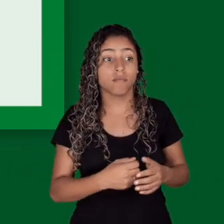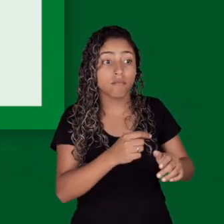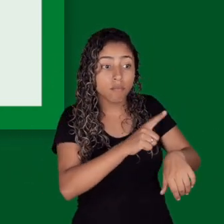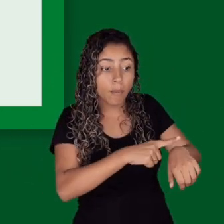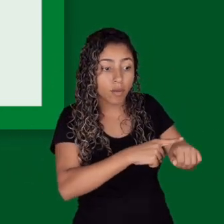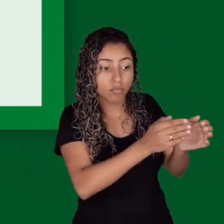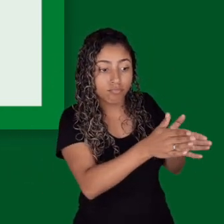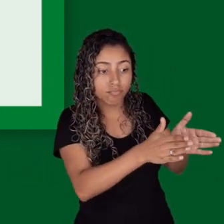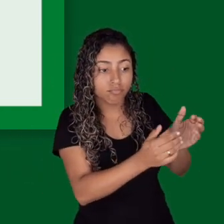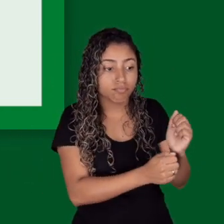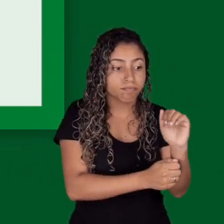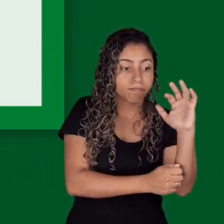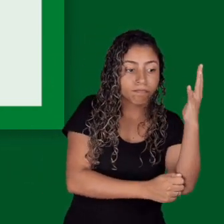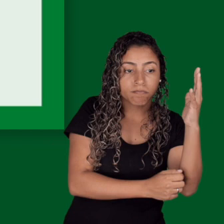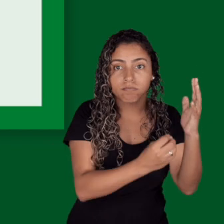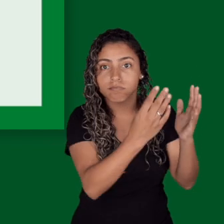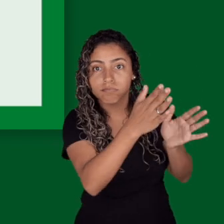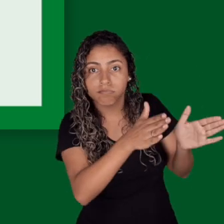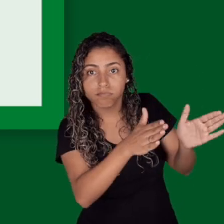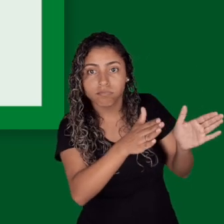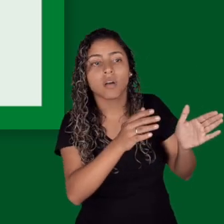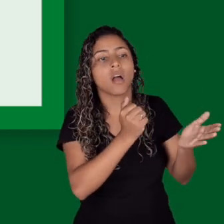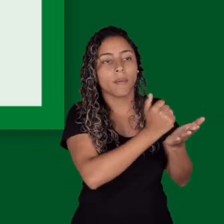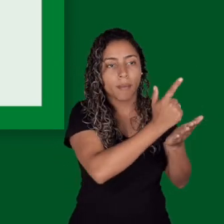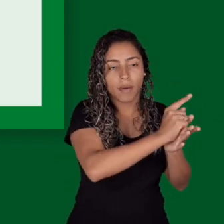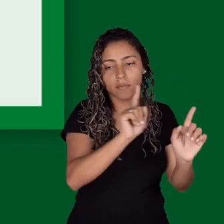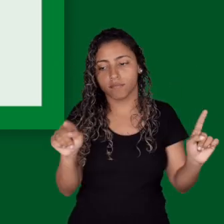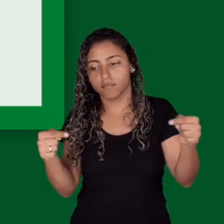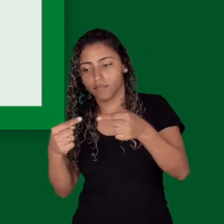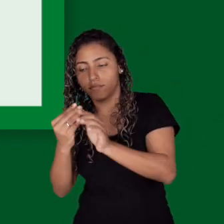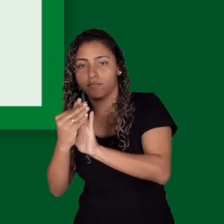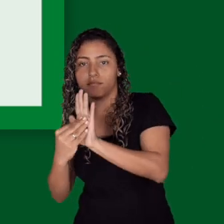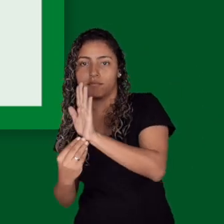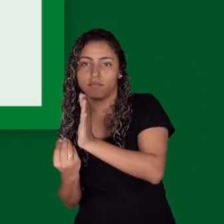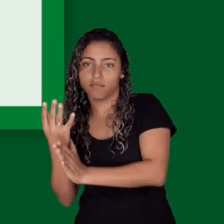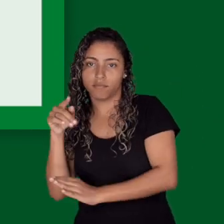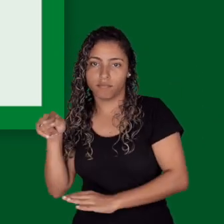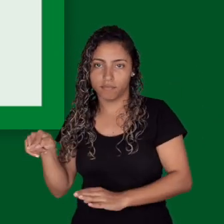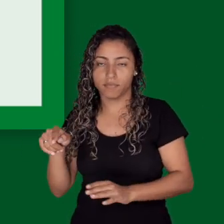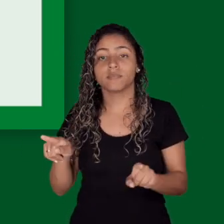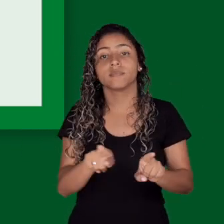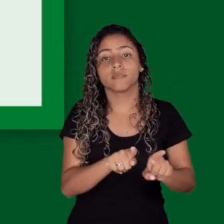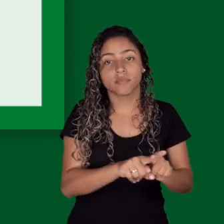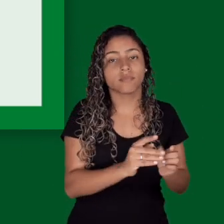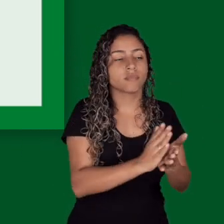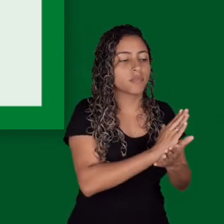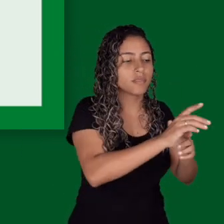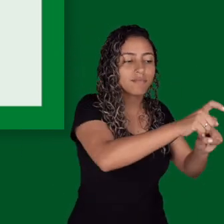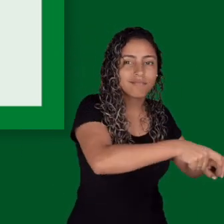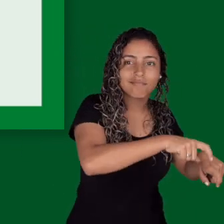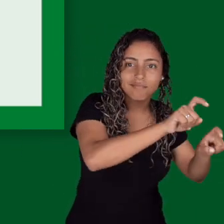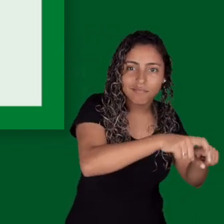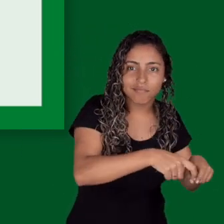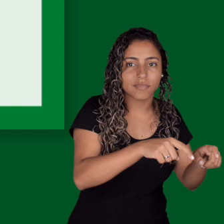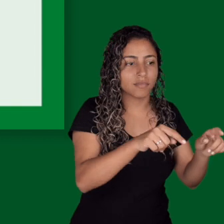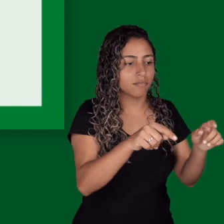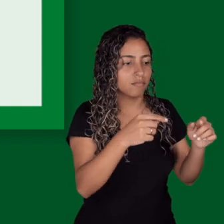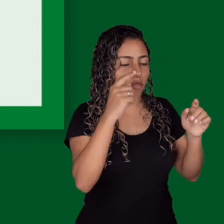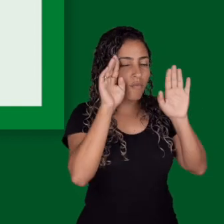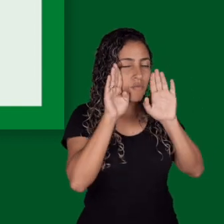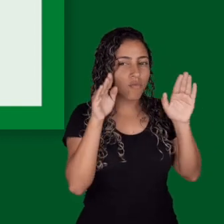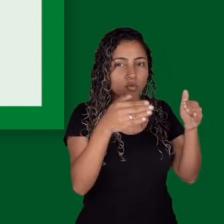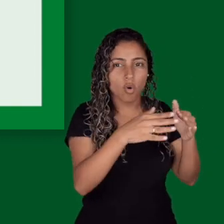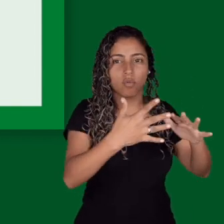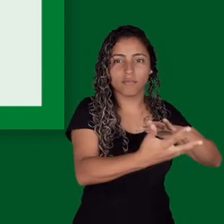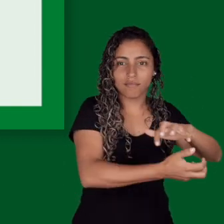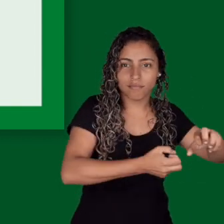alimentícios que estão na época, então a gente respeita a sazonalidade e também agricultores que pautam a sua produção